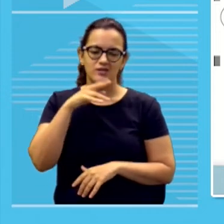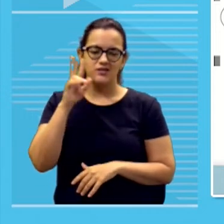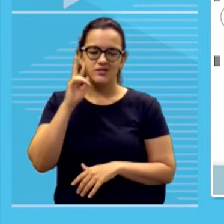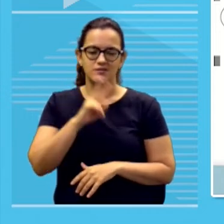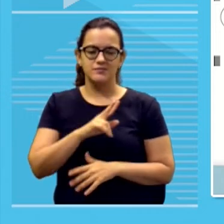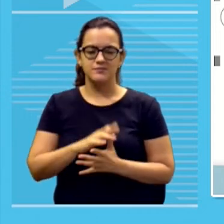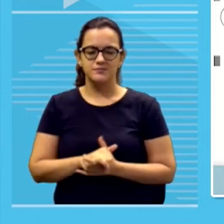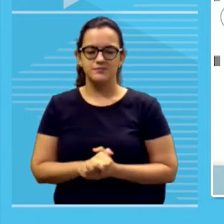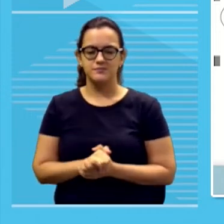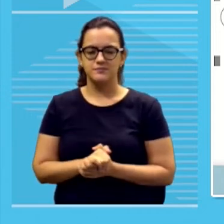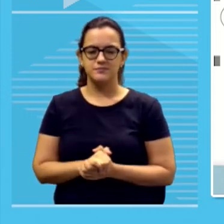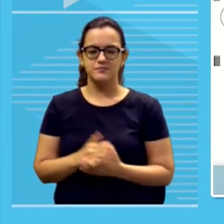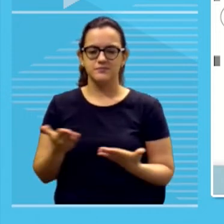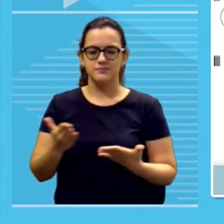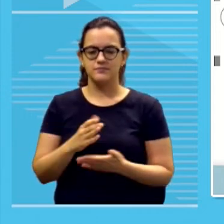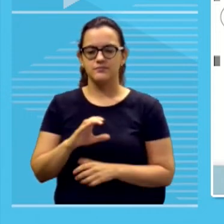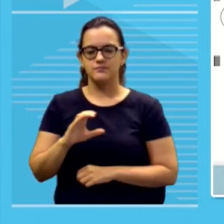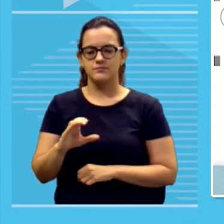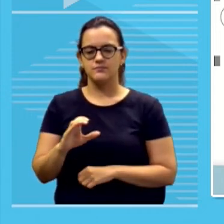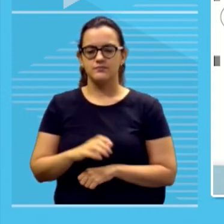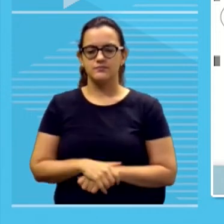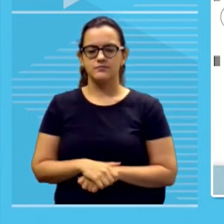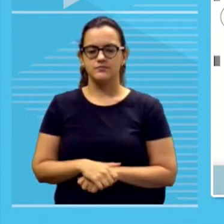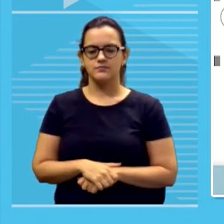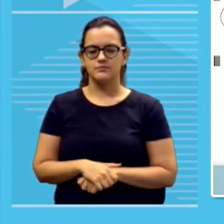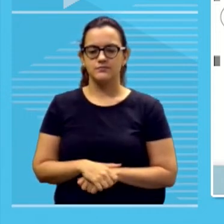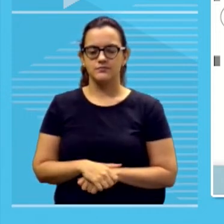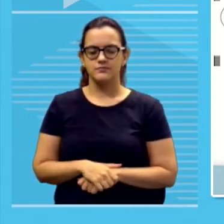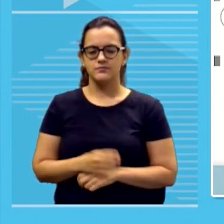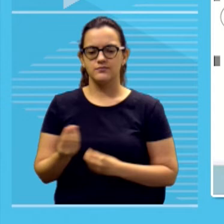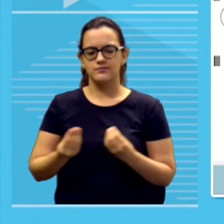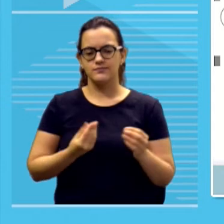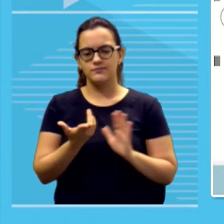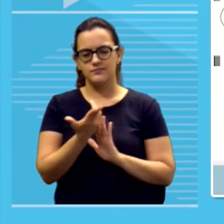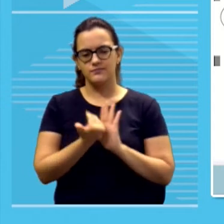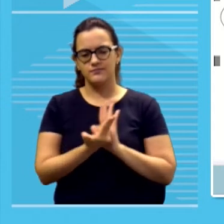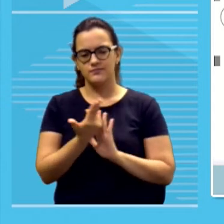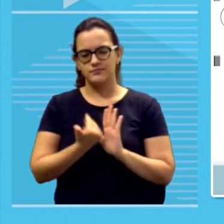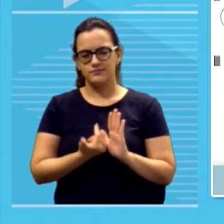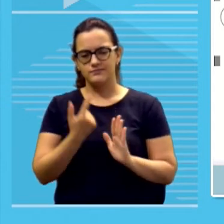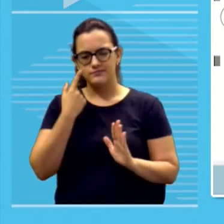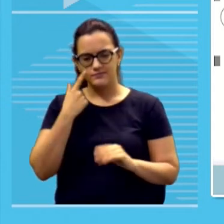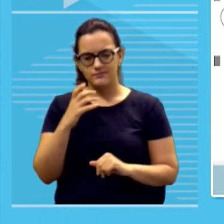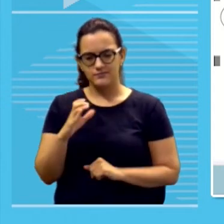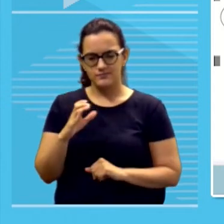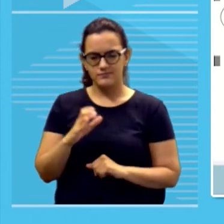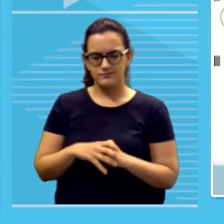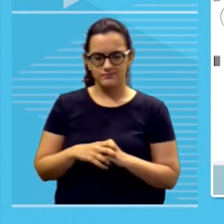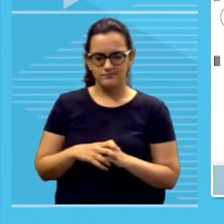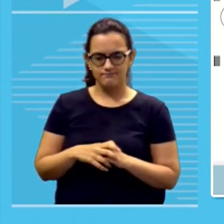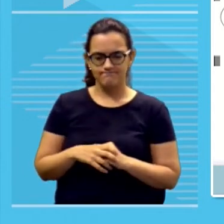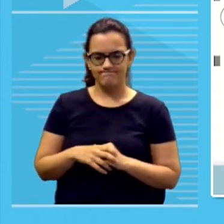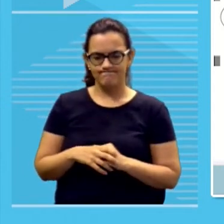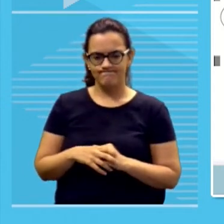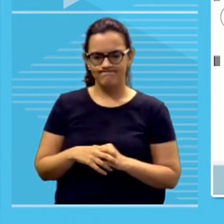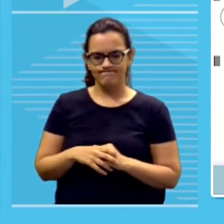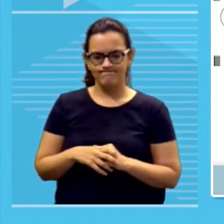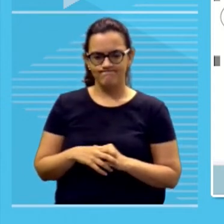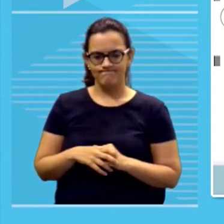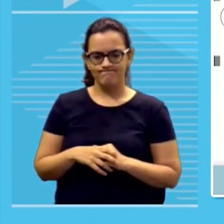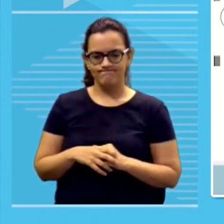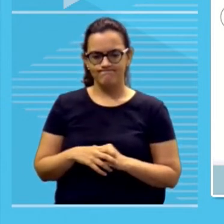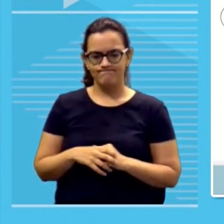ponto b e o ponto c é 4 e - 12 a esse é que não vai caber mesmo para o seu Y menos 12 eu tinha que desenhar